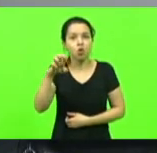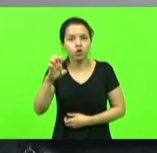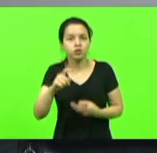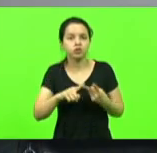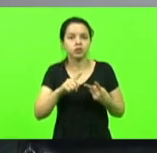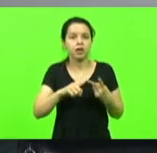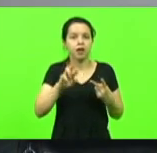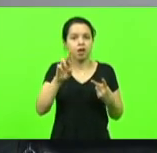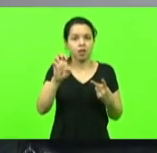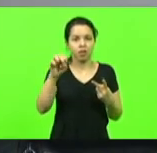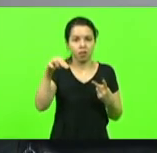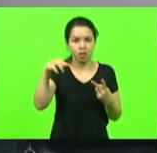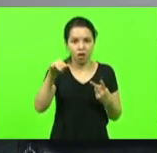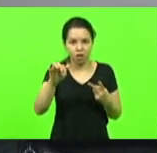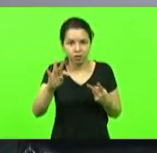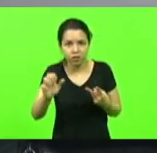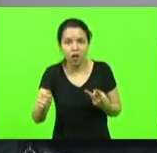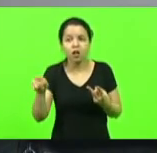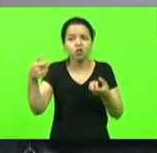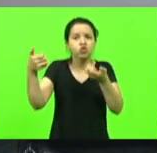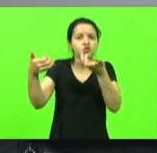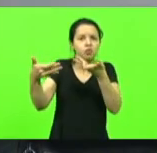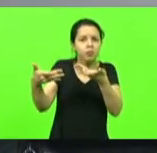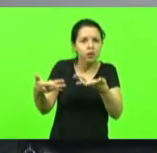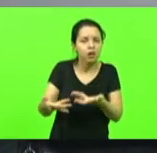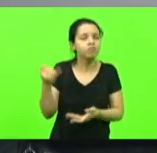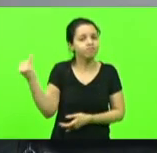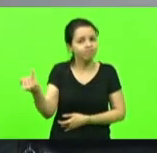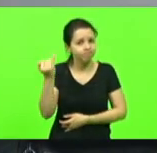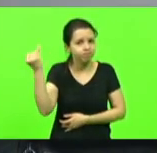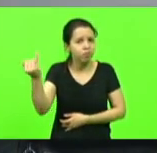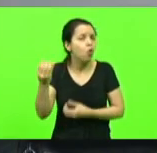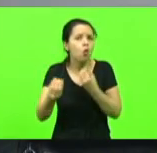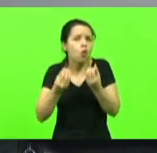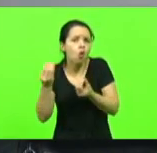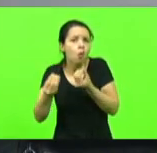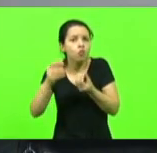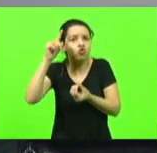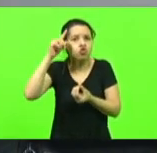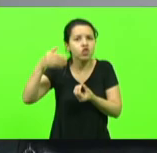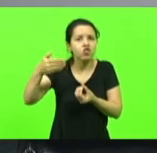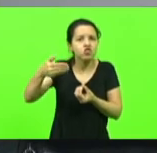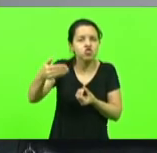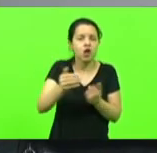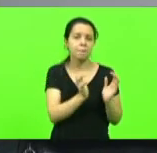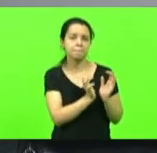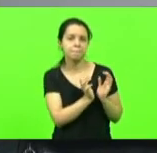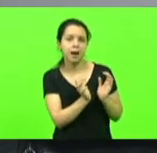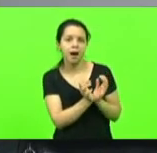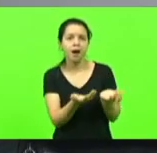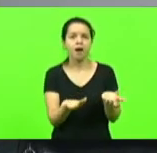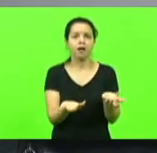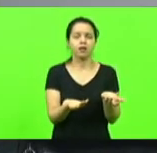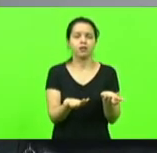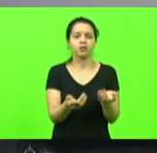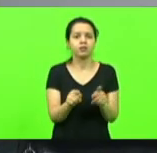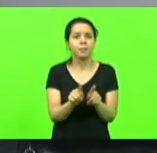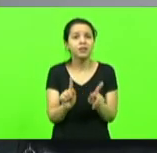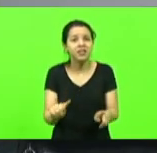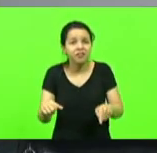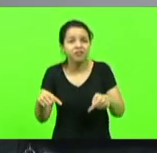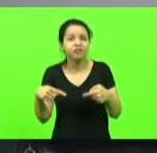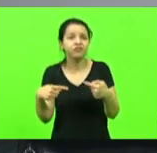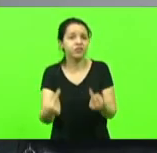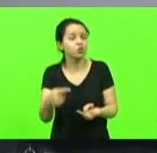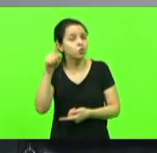que fizeram uma explicação importante como é o dia-a-dia das APAES e os desafios do dia-a-dia,